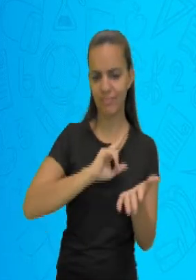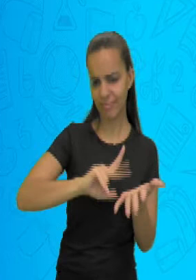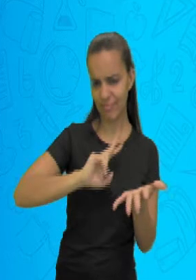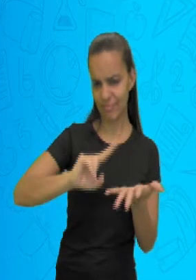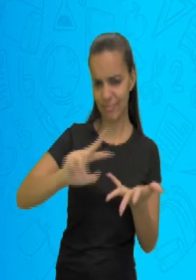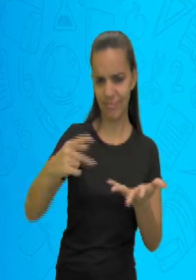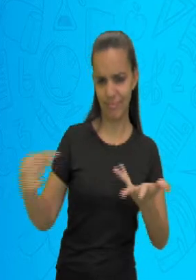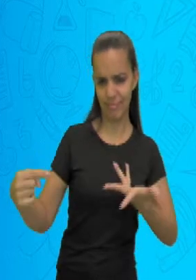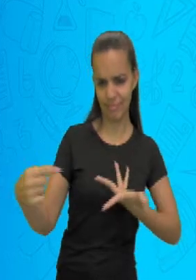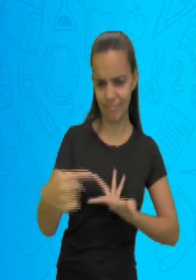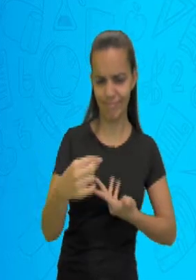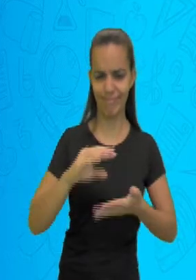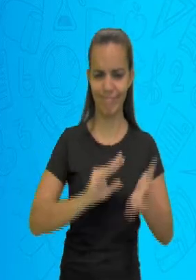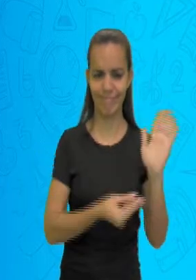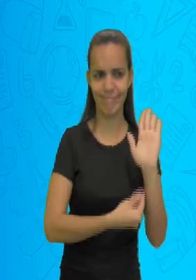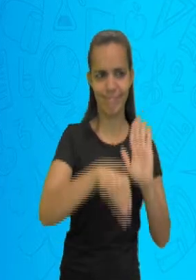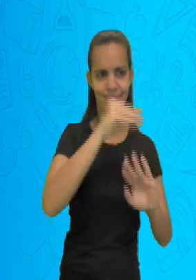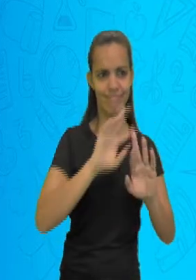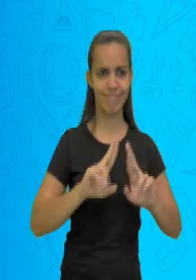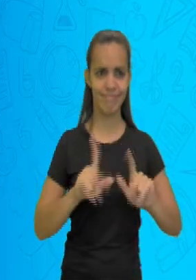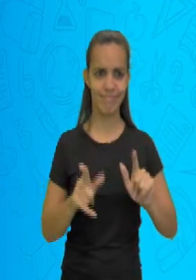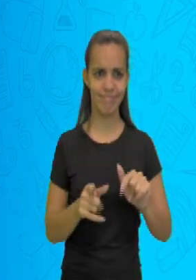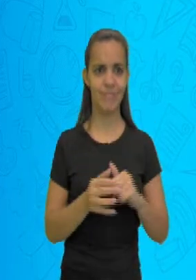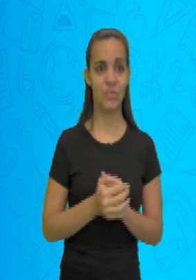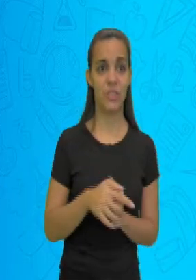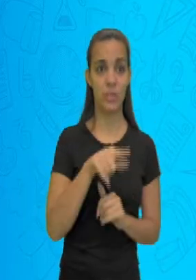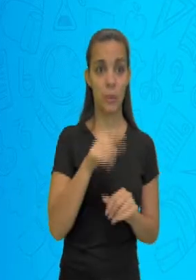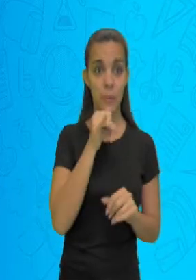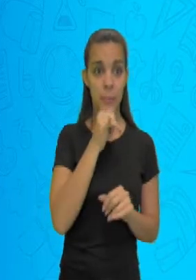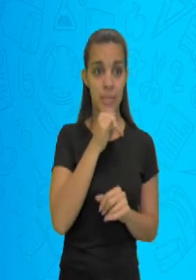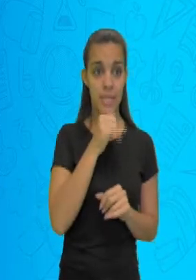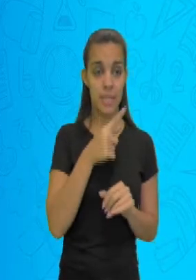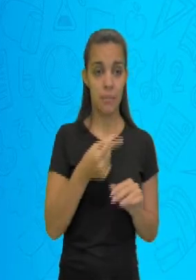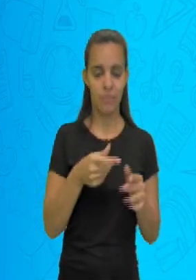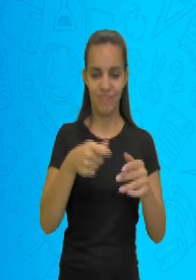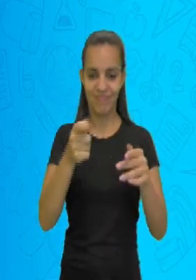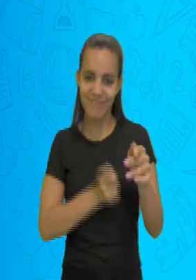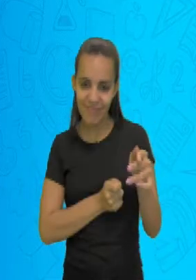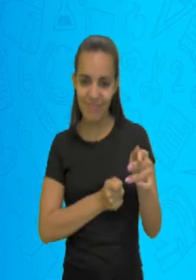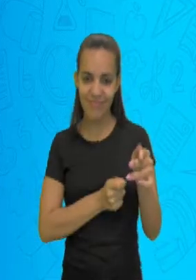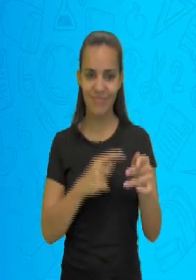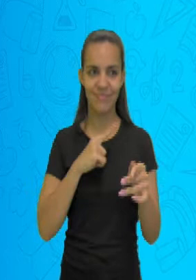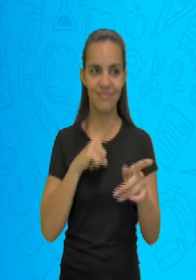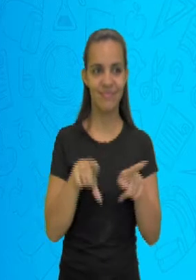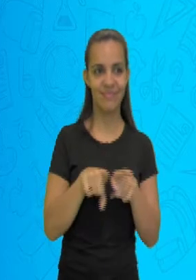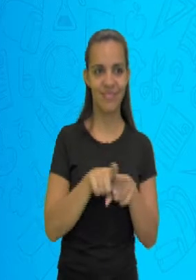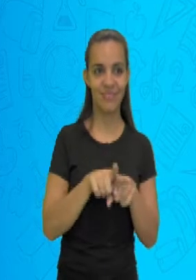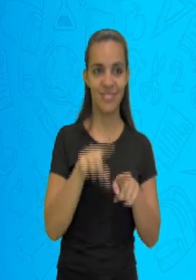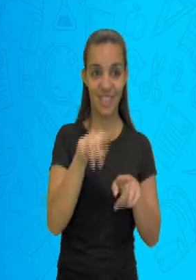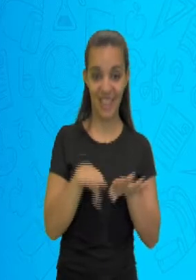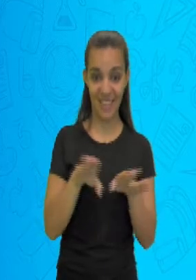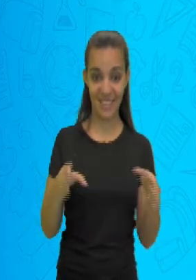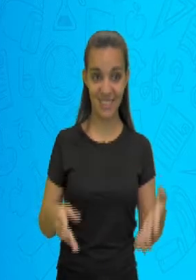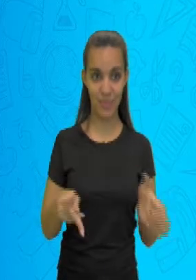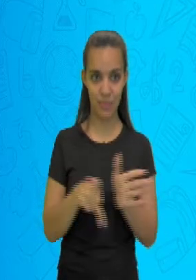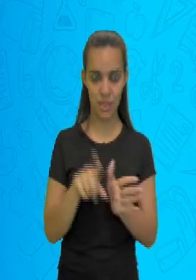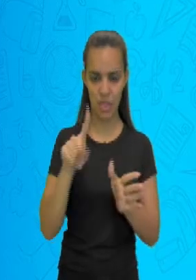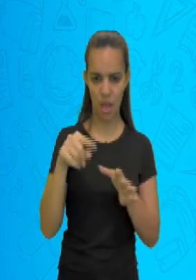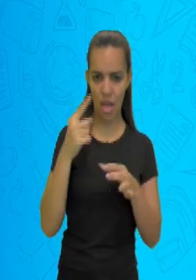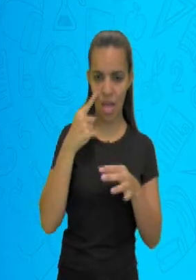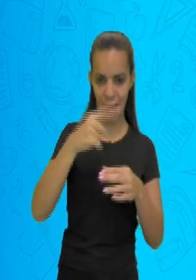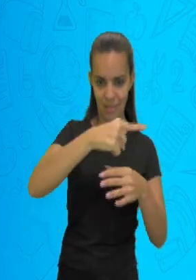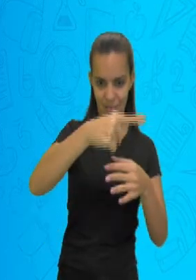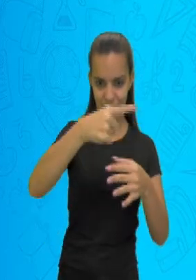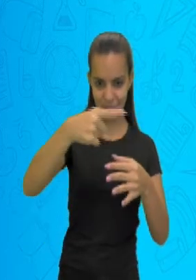acabou e tem o próximo mês. Esse aqui já é um calendário muito usado por empresas, ele fica em cima da